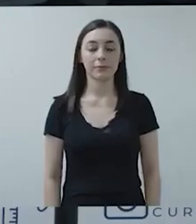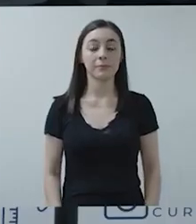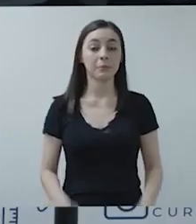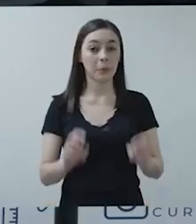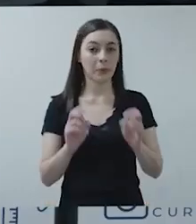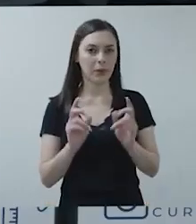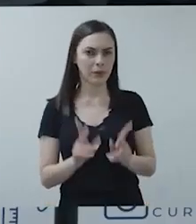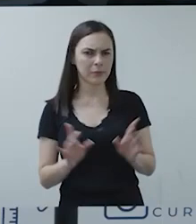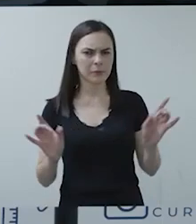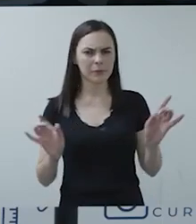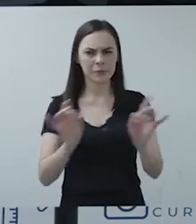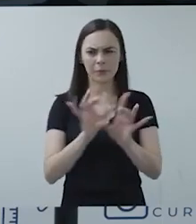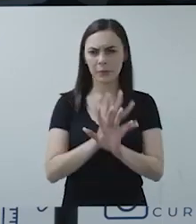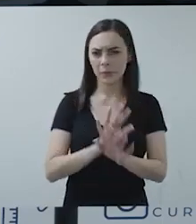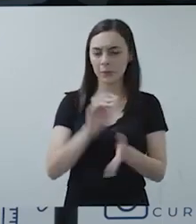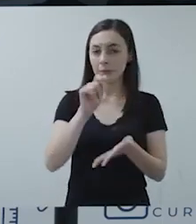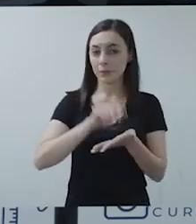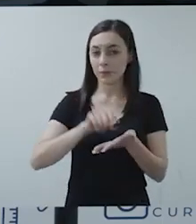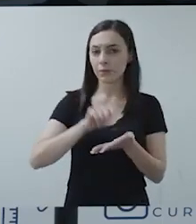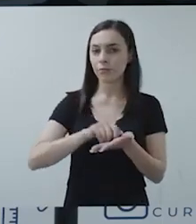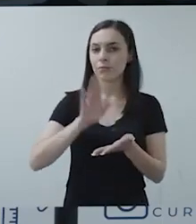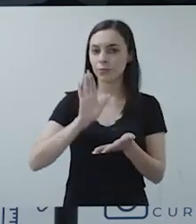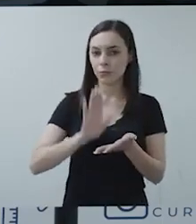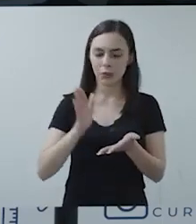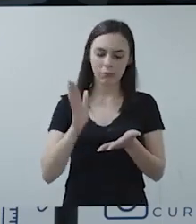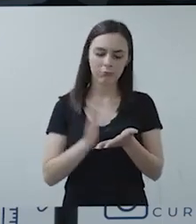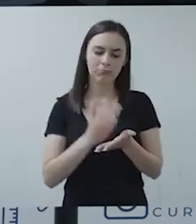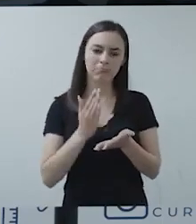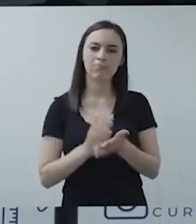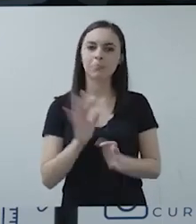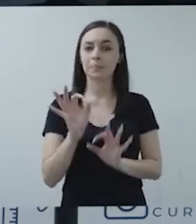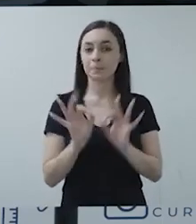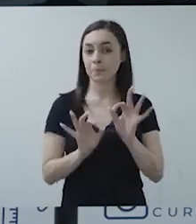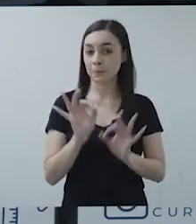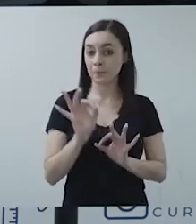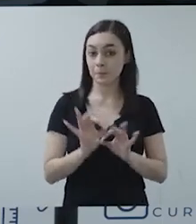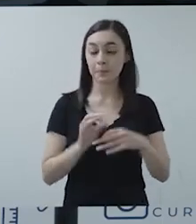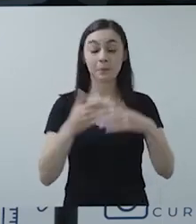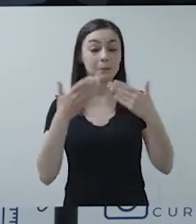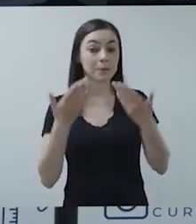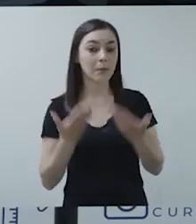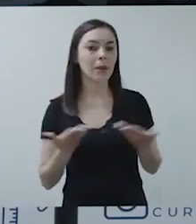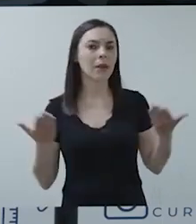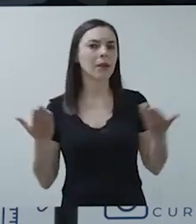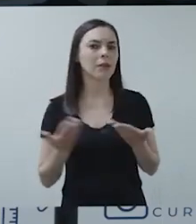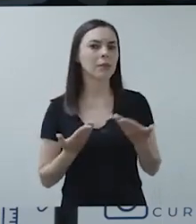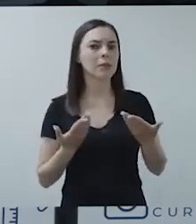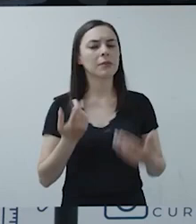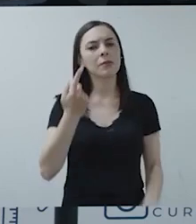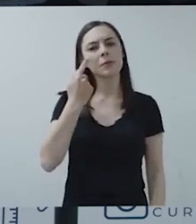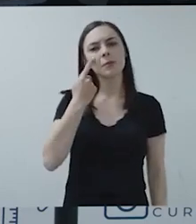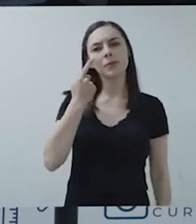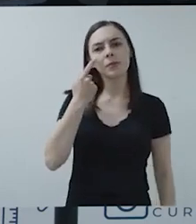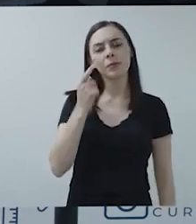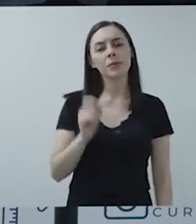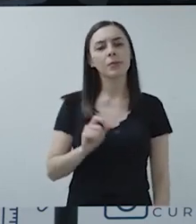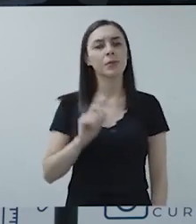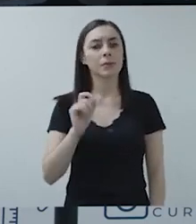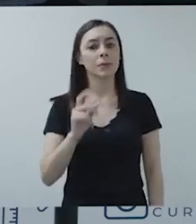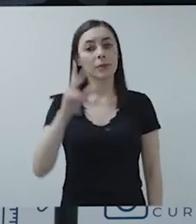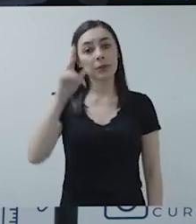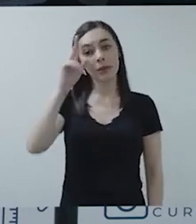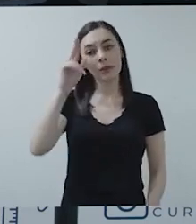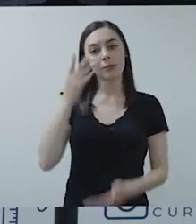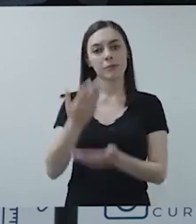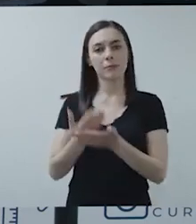Muito bem, tudo pronto, registro no caderno, organizado aí. Vamos então ver o nosso